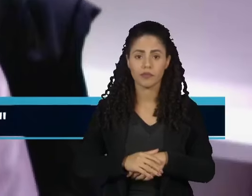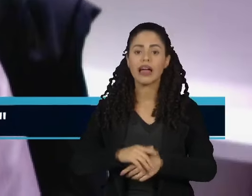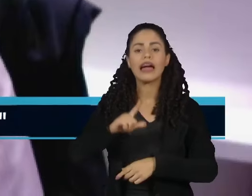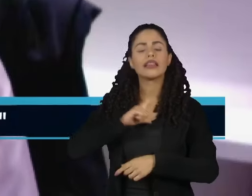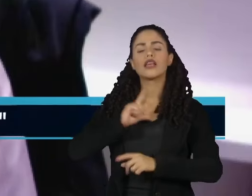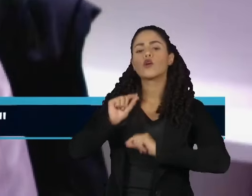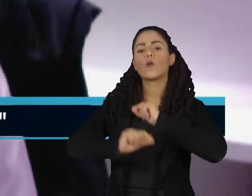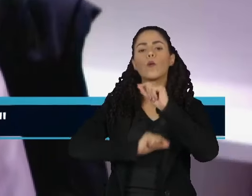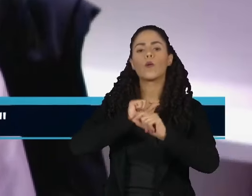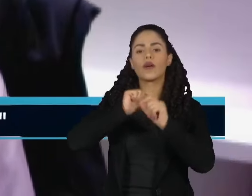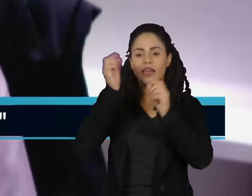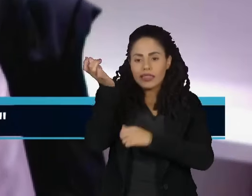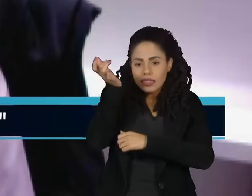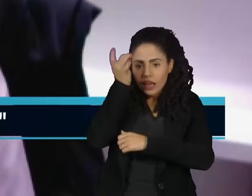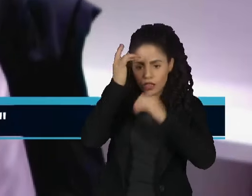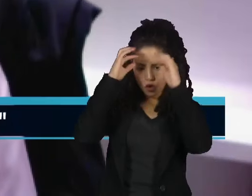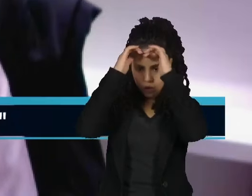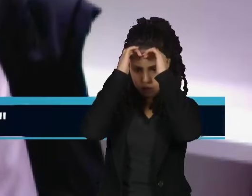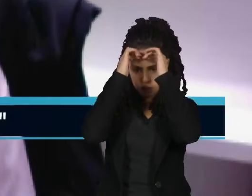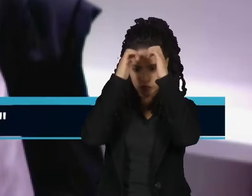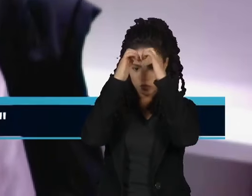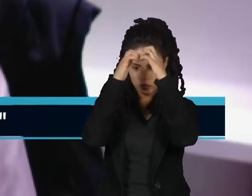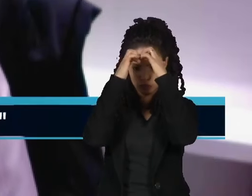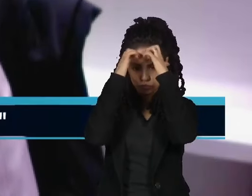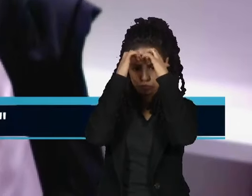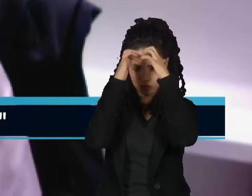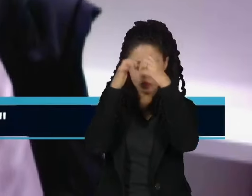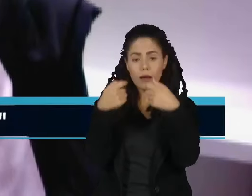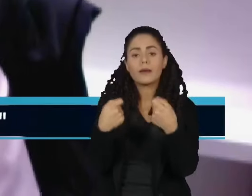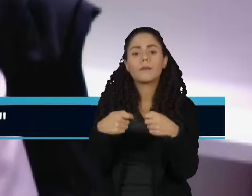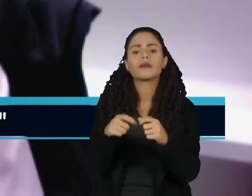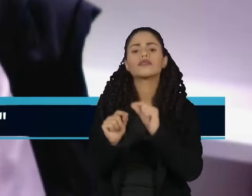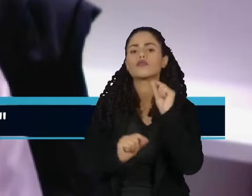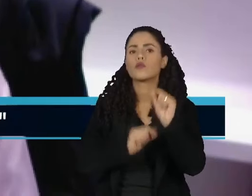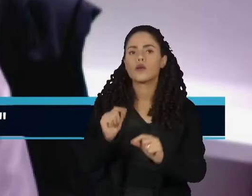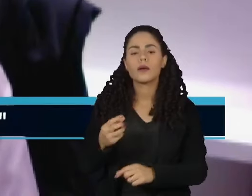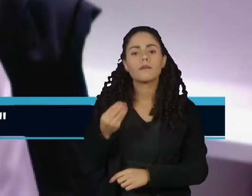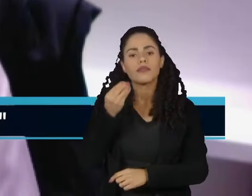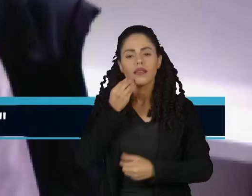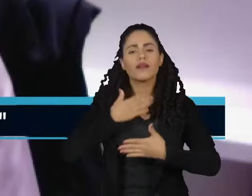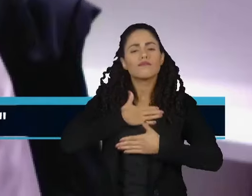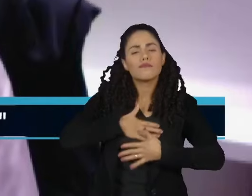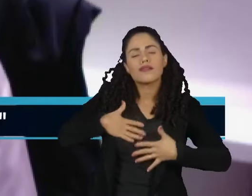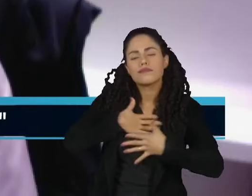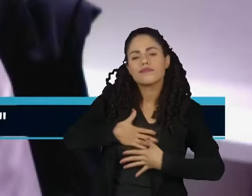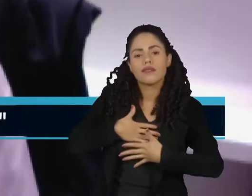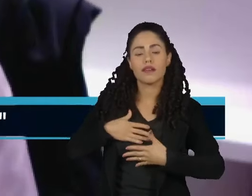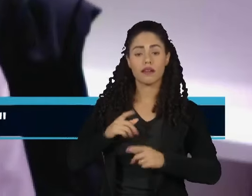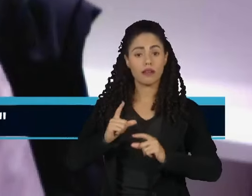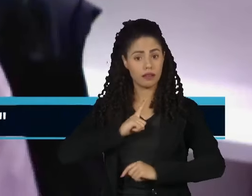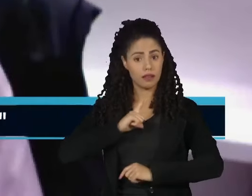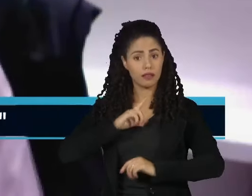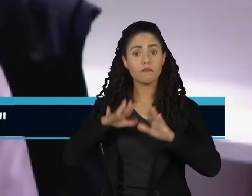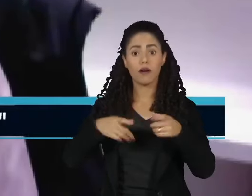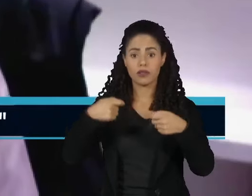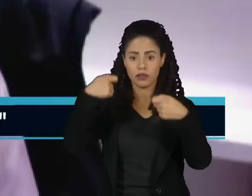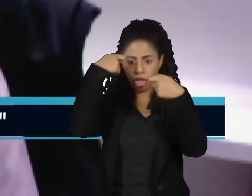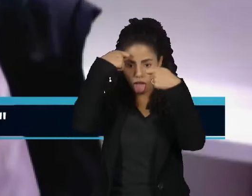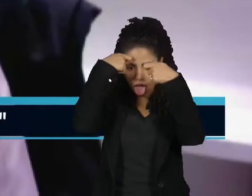recompensa que necessita de ser ativado para obtenção de prazer. Ele pode sair do